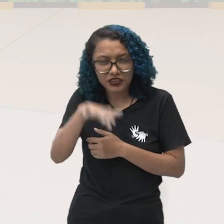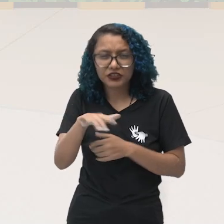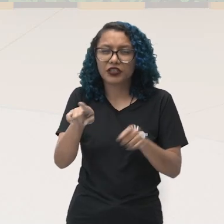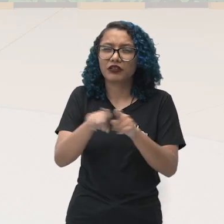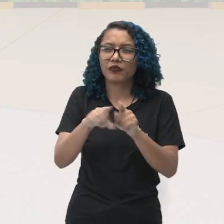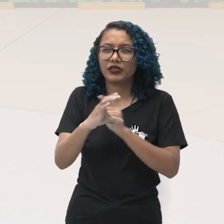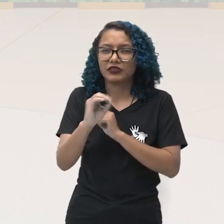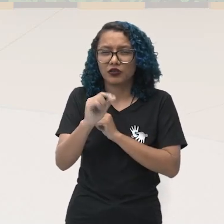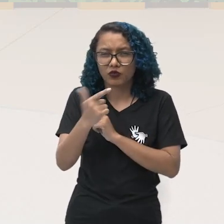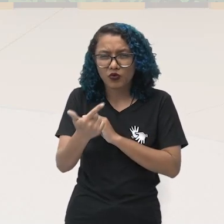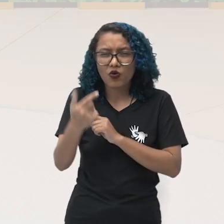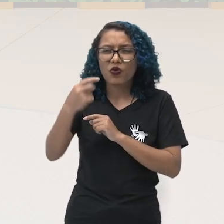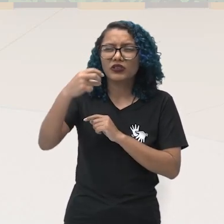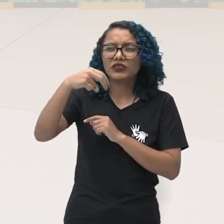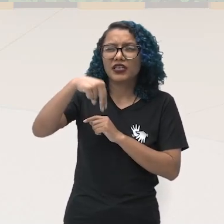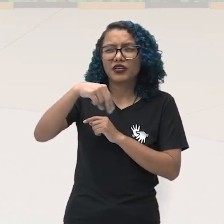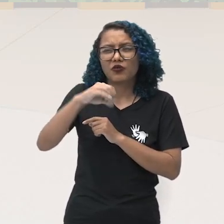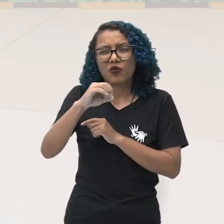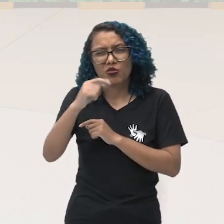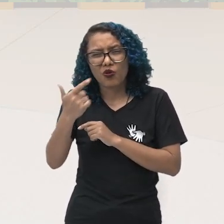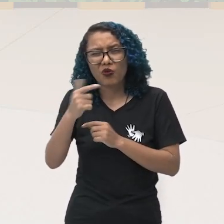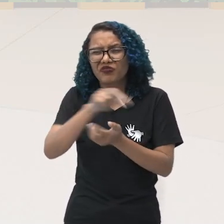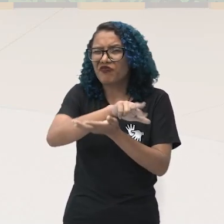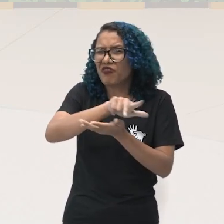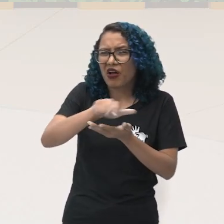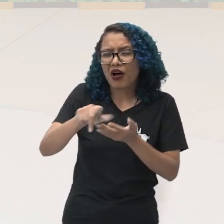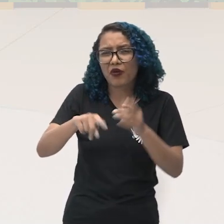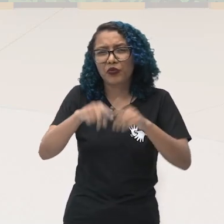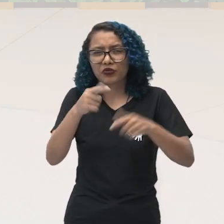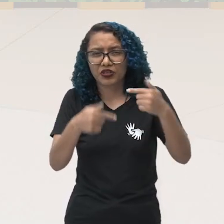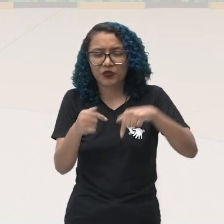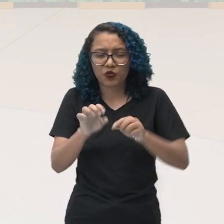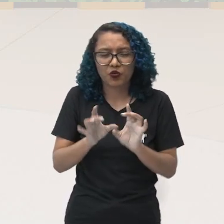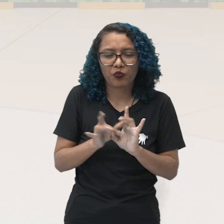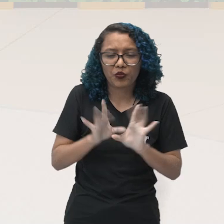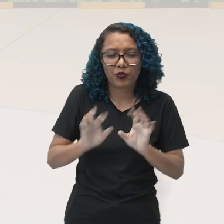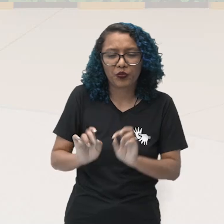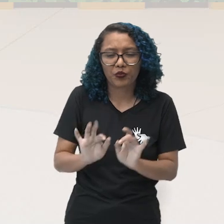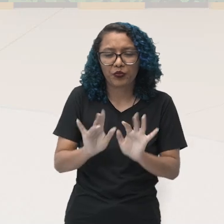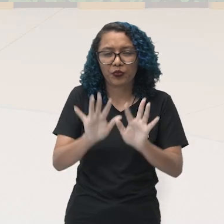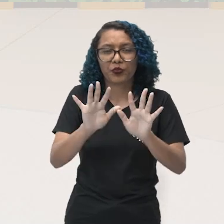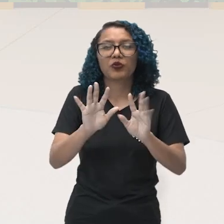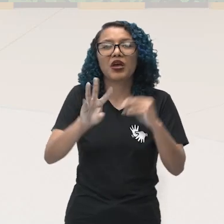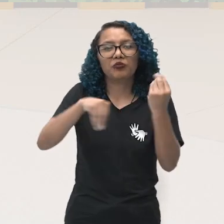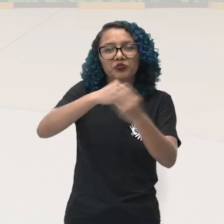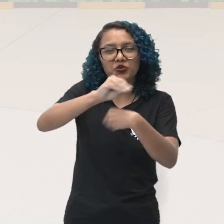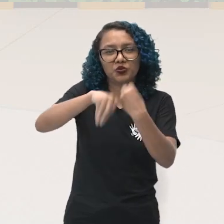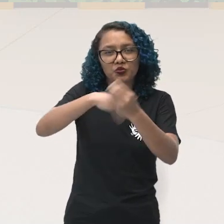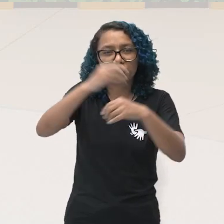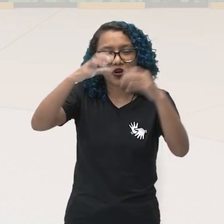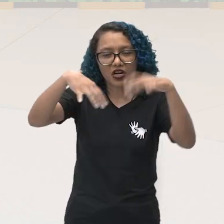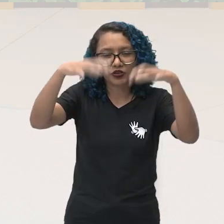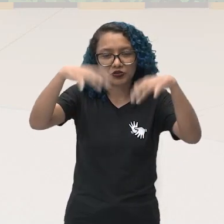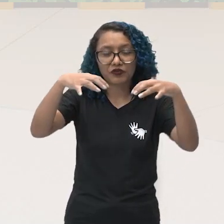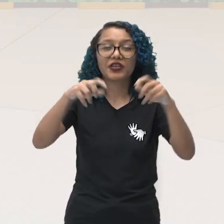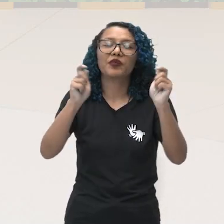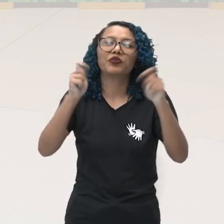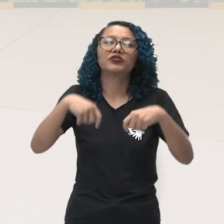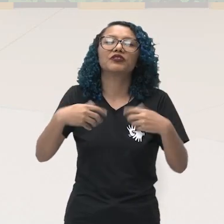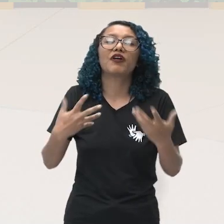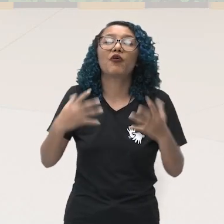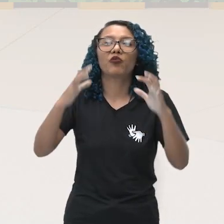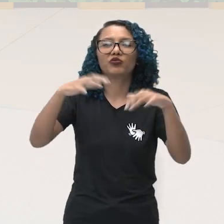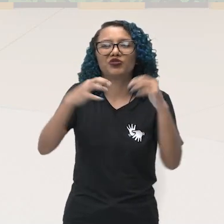SO2, NO2 ou N2O, liberado para o ambiente, vai reagir com a chuva e vai cair chuva